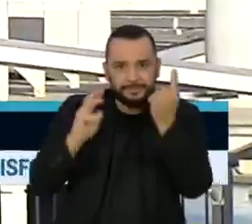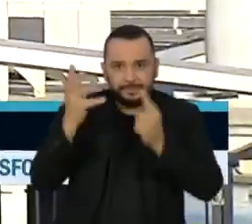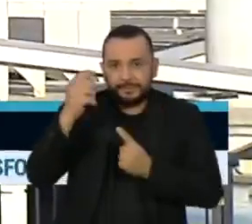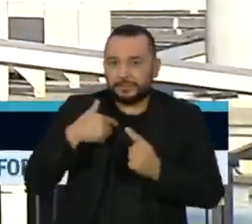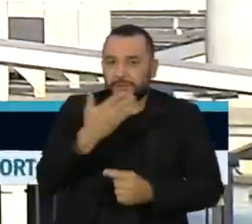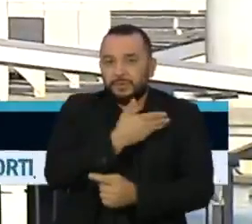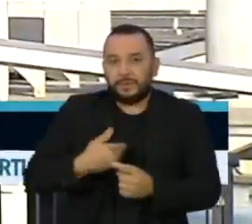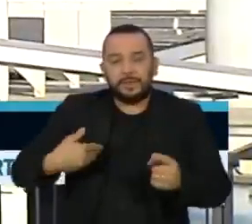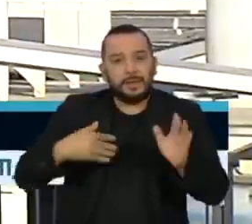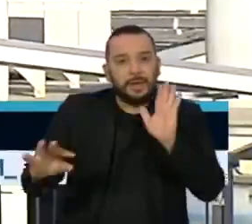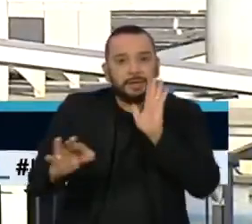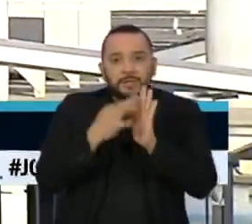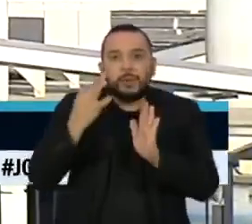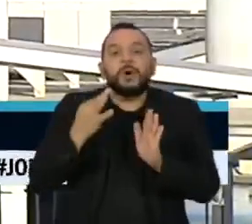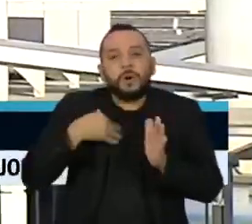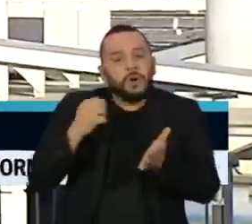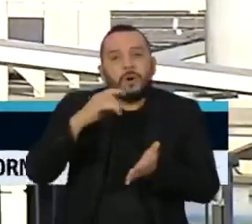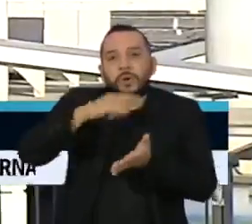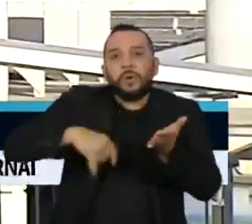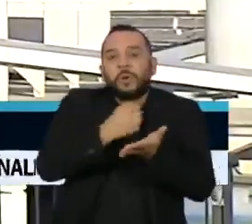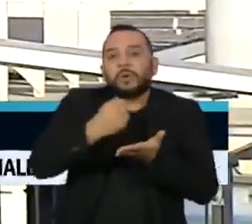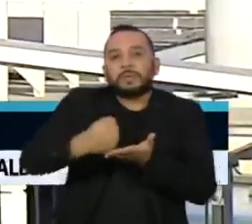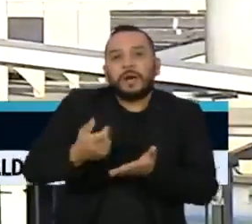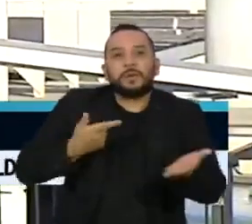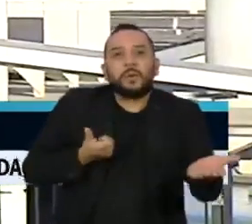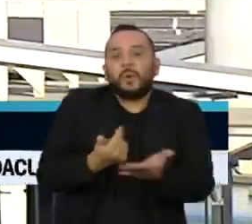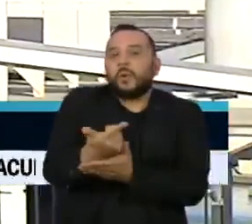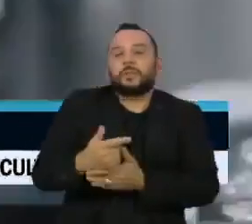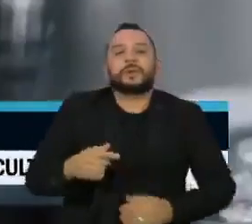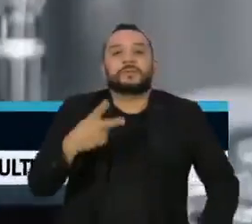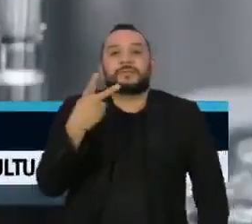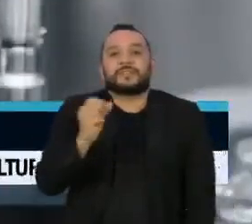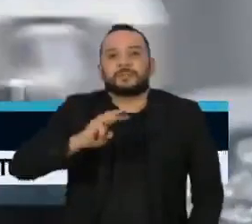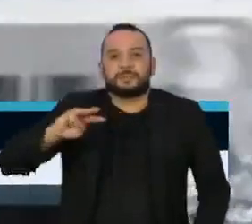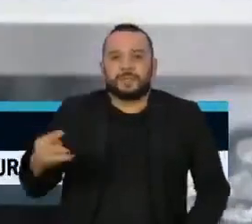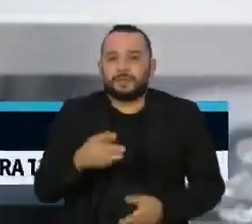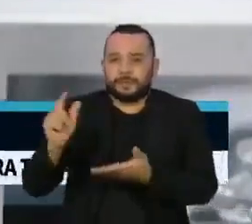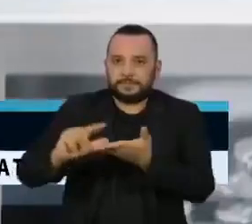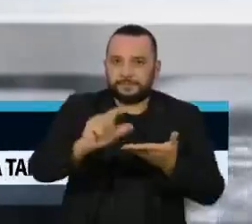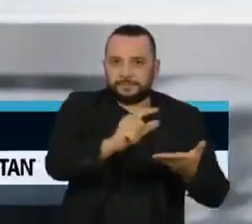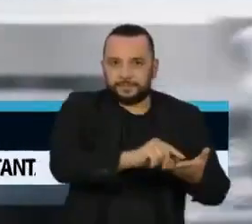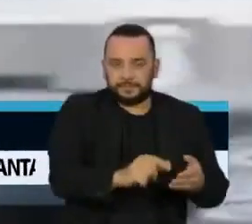governo assinou contrato para a compra de 20 milhões de doses por